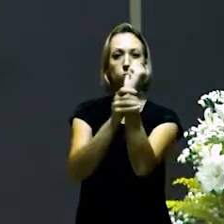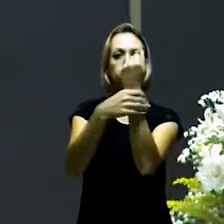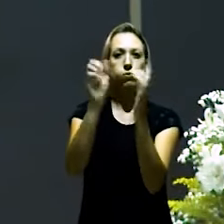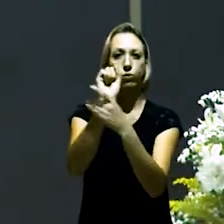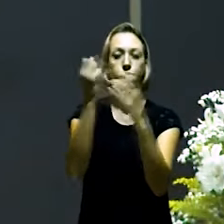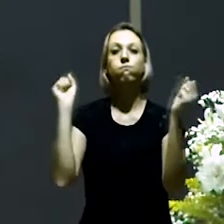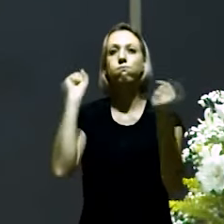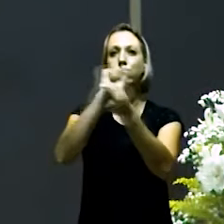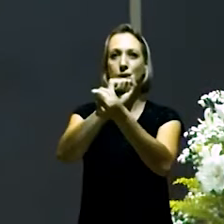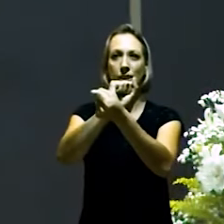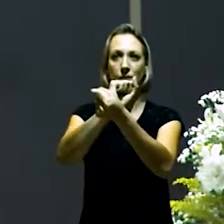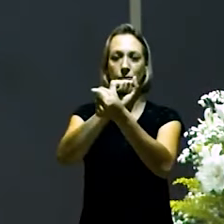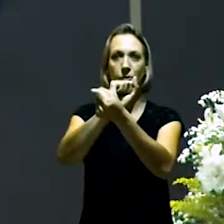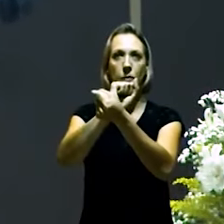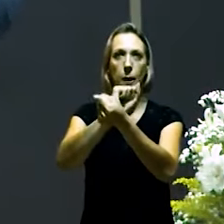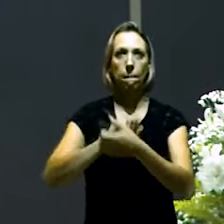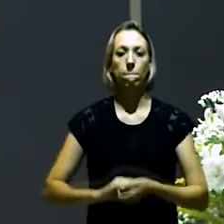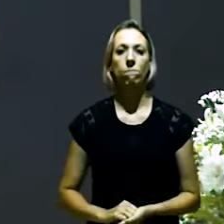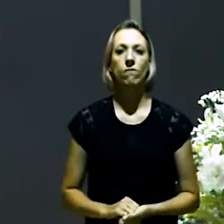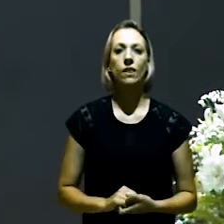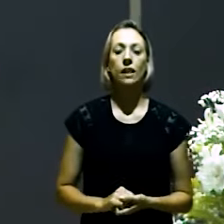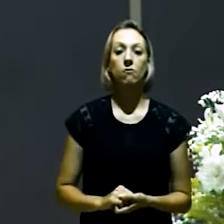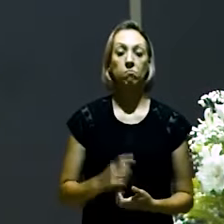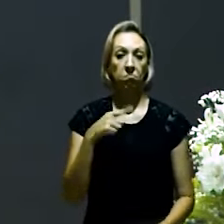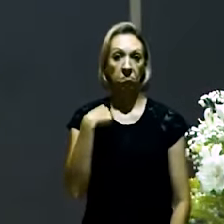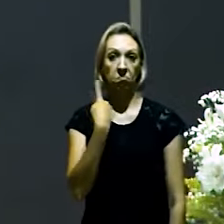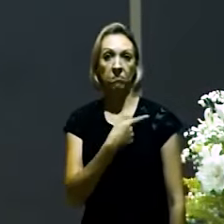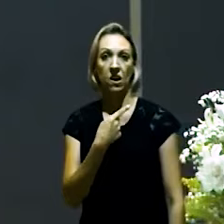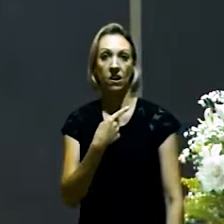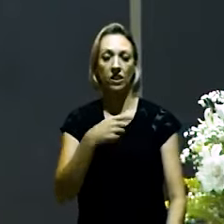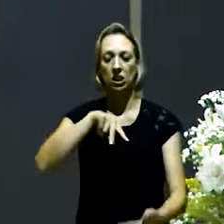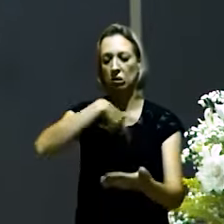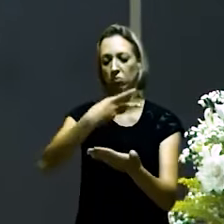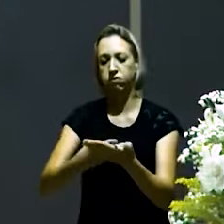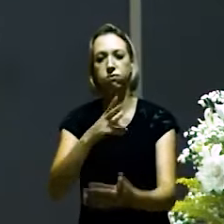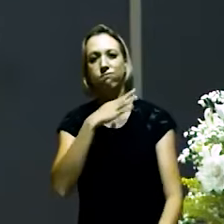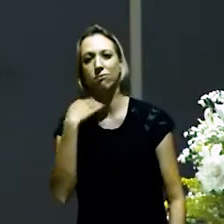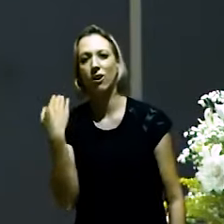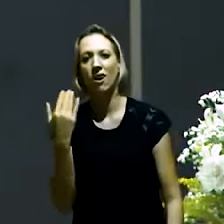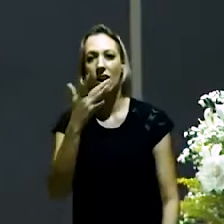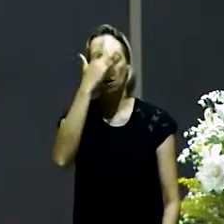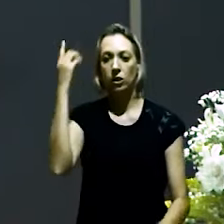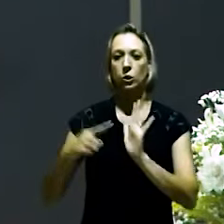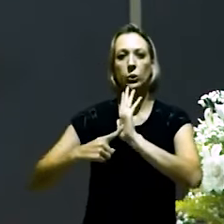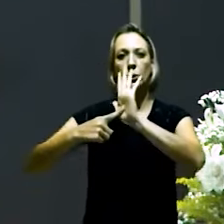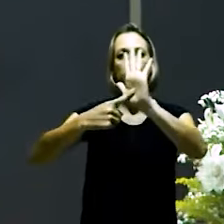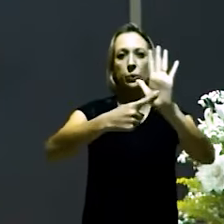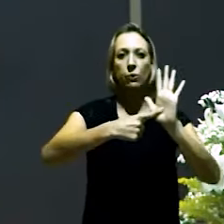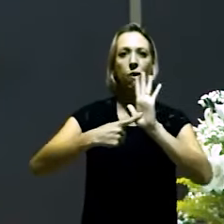primeira batalha nós nos tornamos despojo de guerra. O problema é que na perda da primeira batalha nós fomos